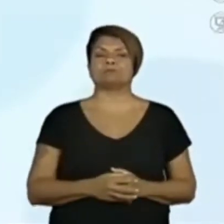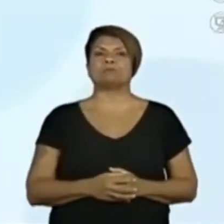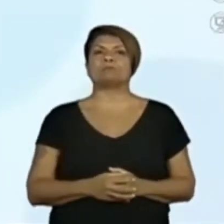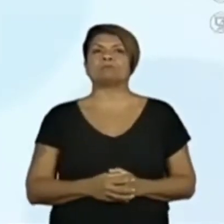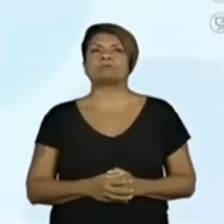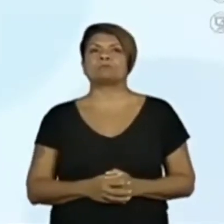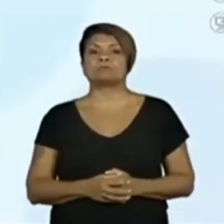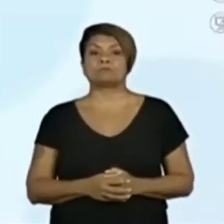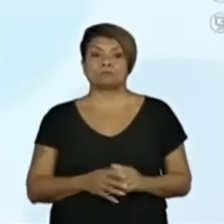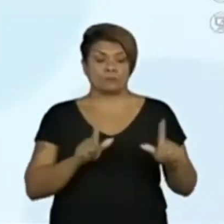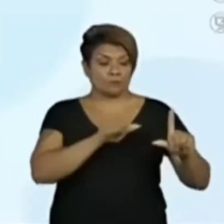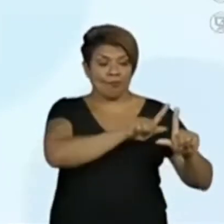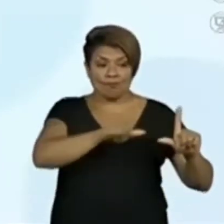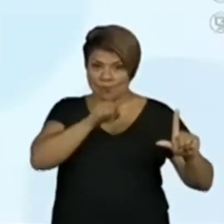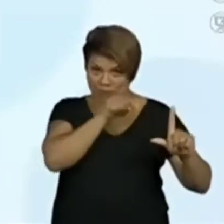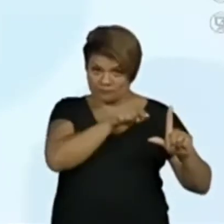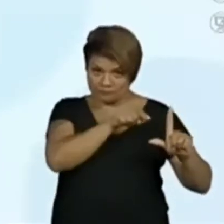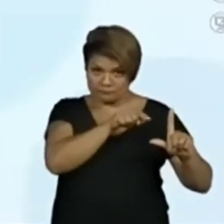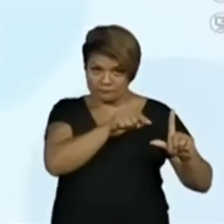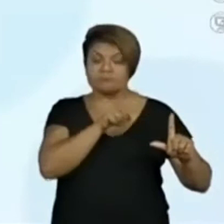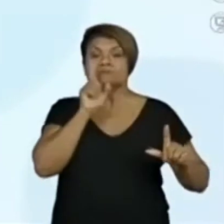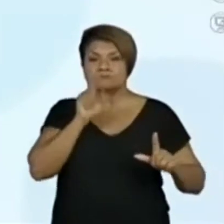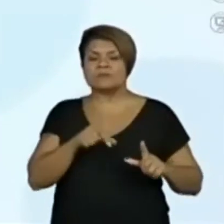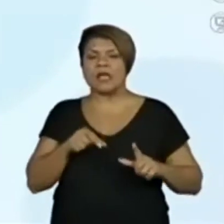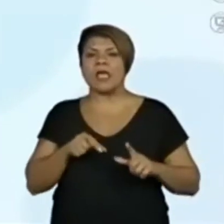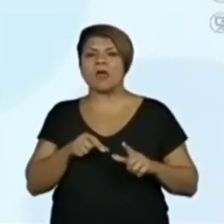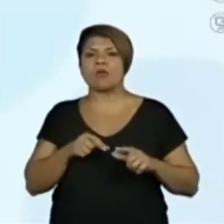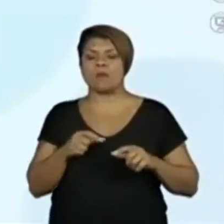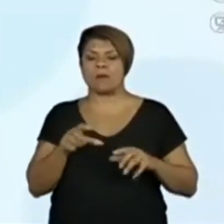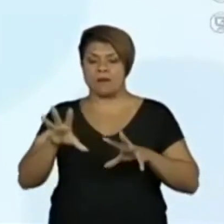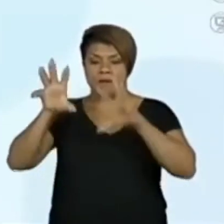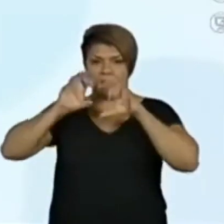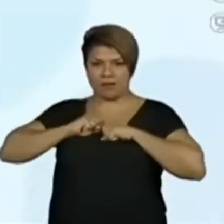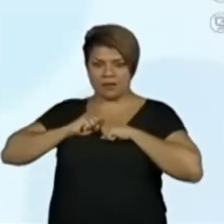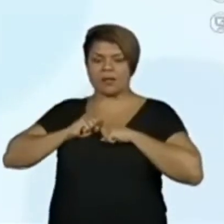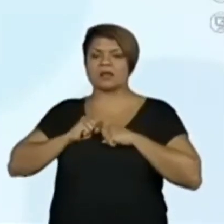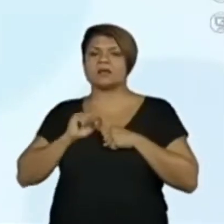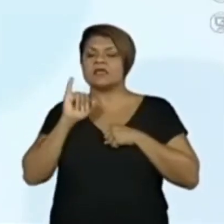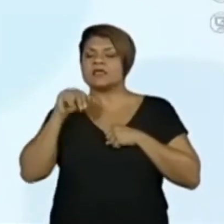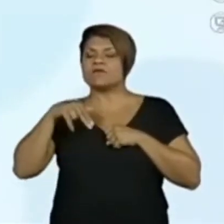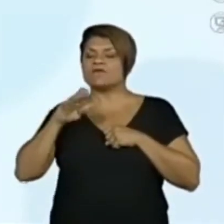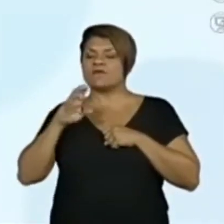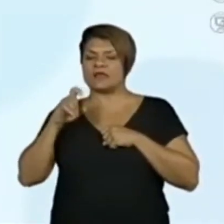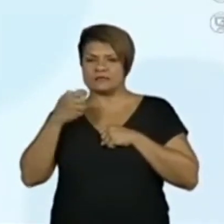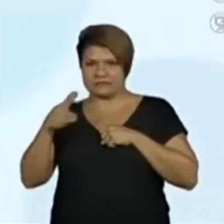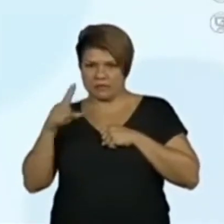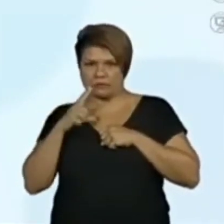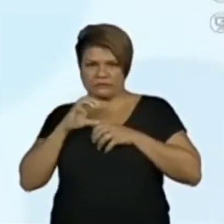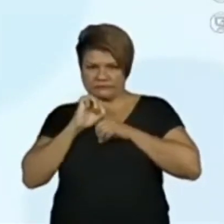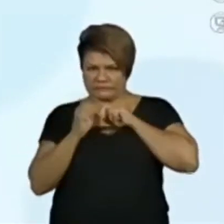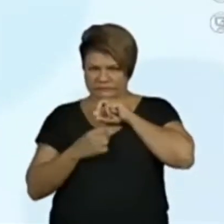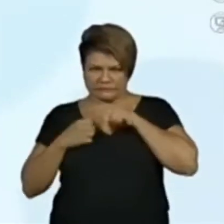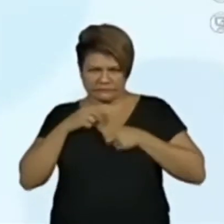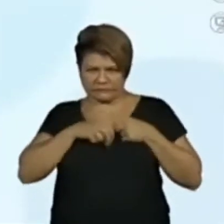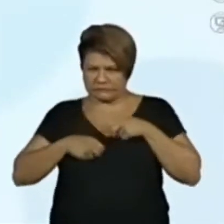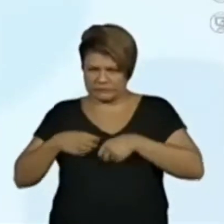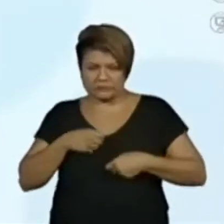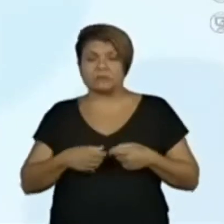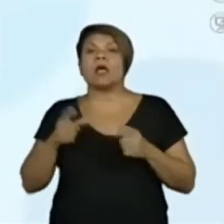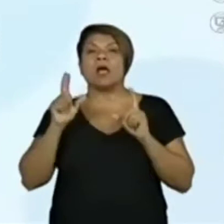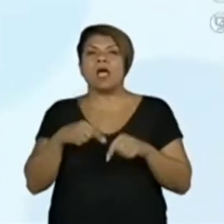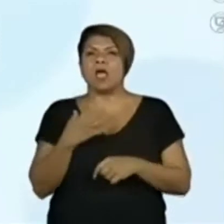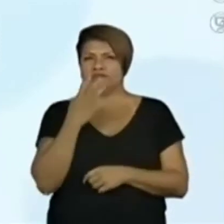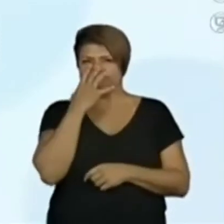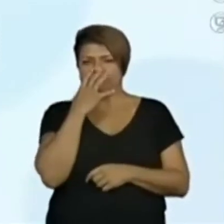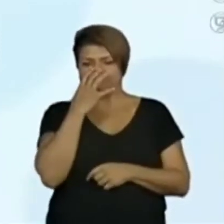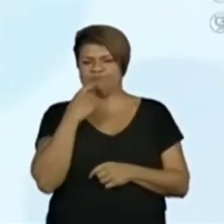leitura? É uma infecção causada por uma toxina, substância tóxica,